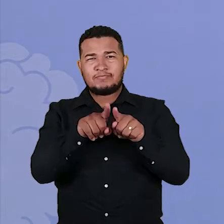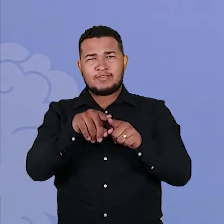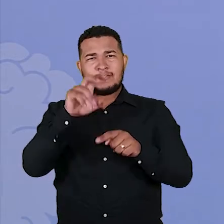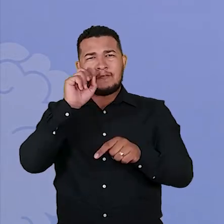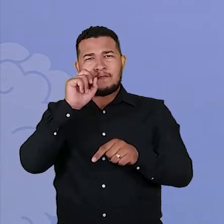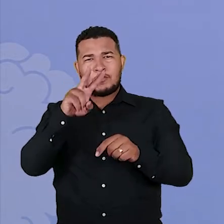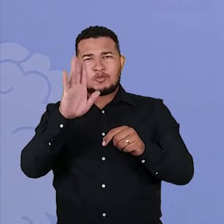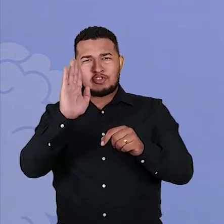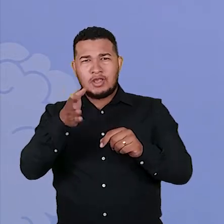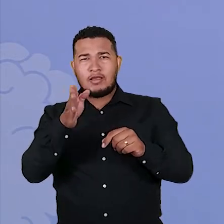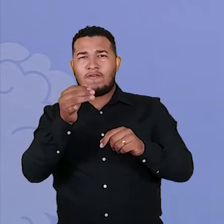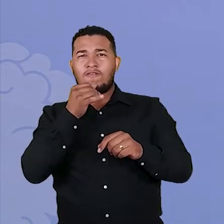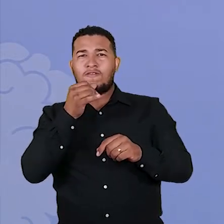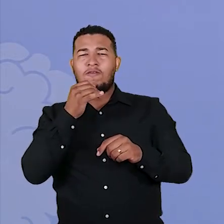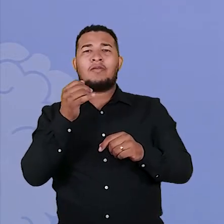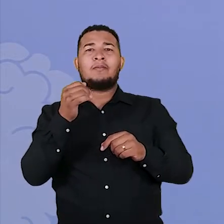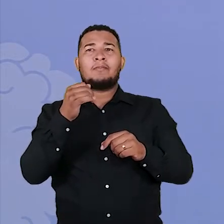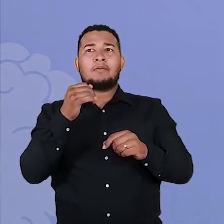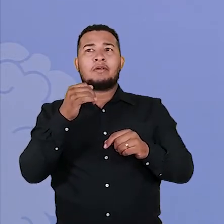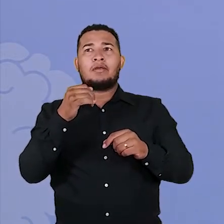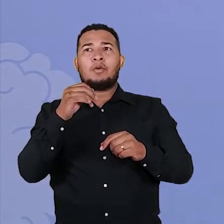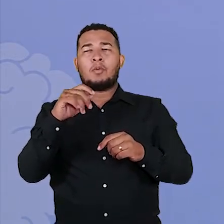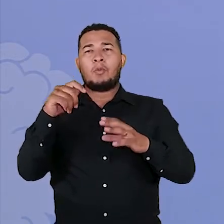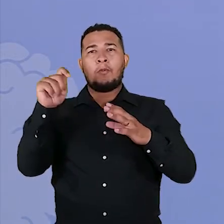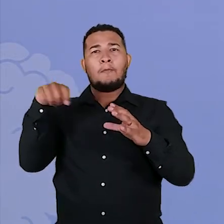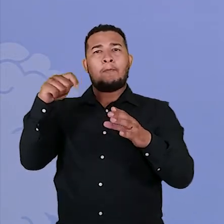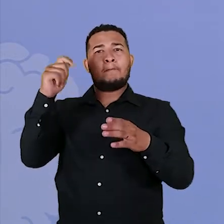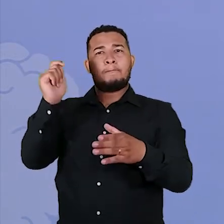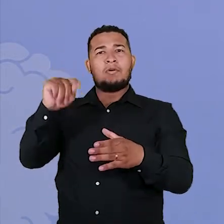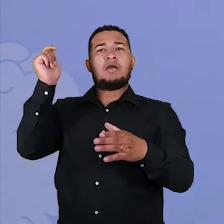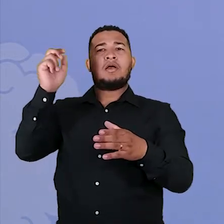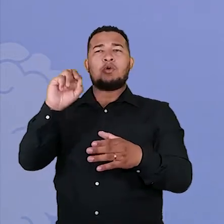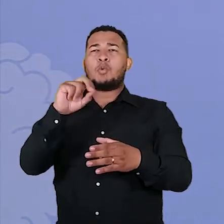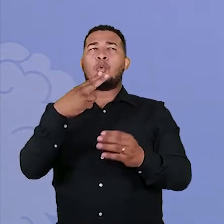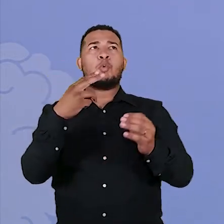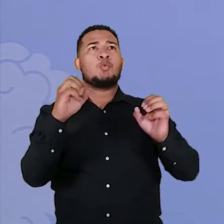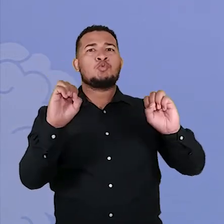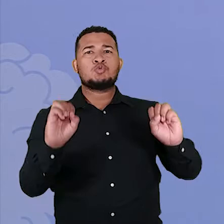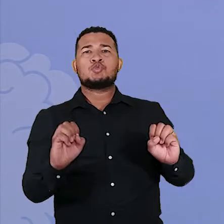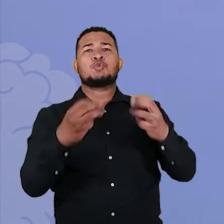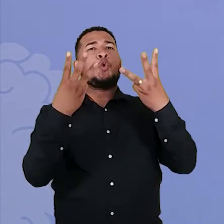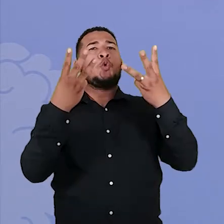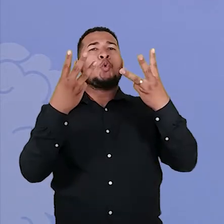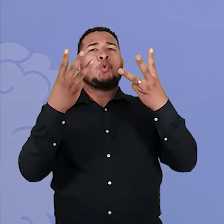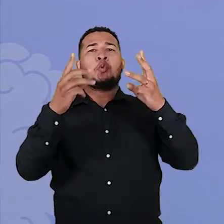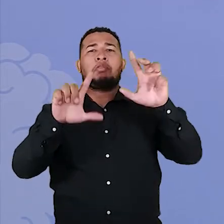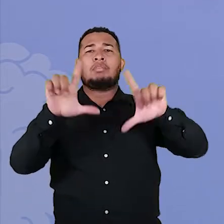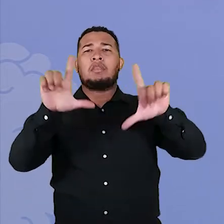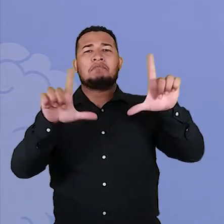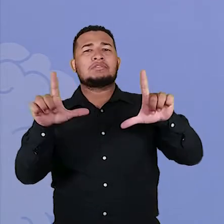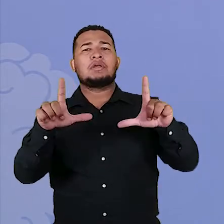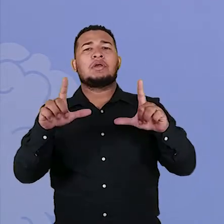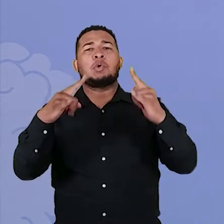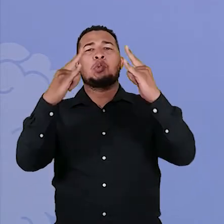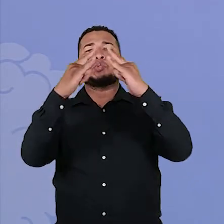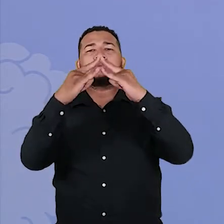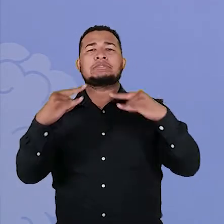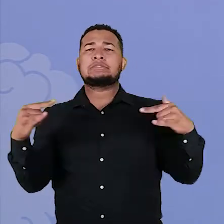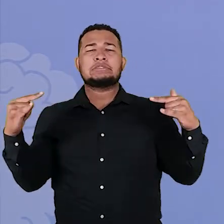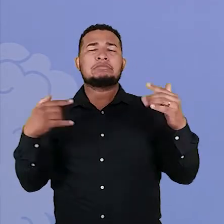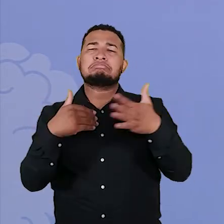Vocês já viram uma cena, tipo assim, um mágico, ou um show, né, ou na televisão, ou num circo, sei